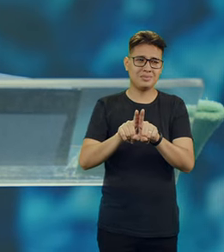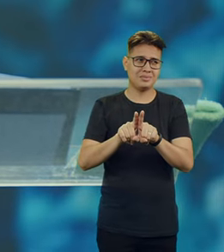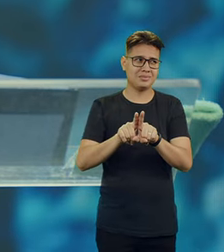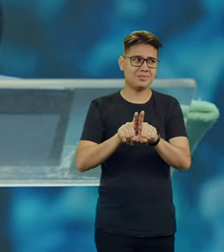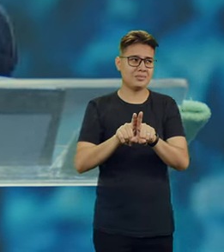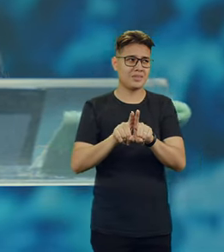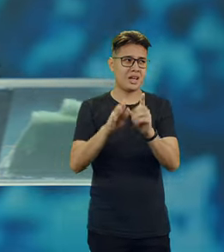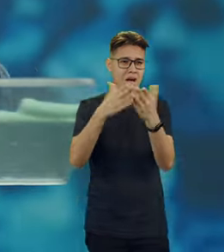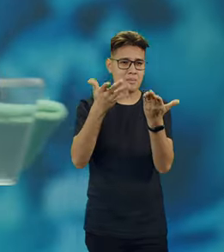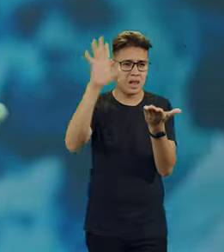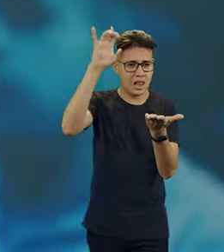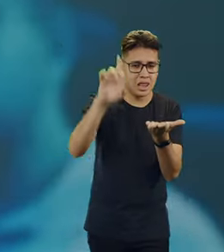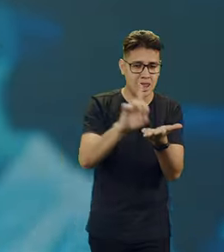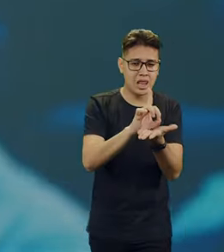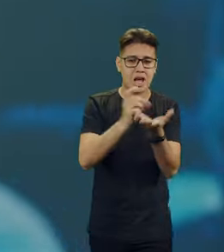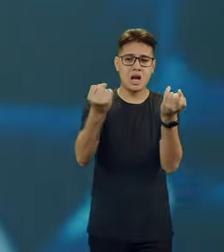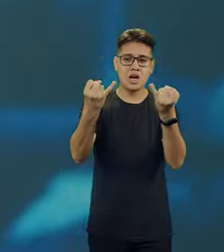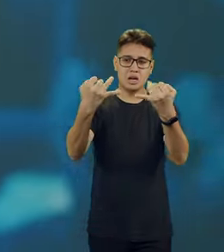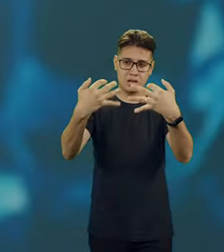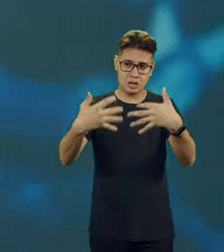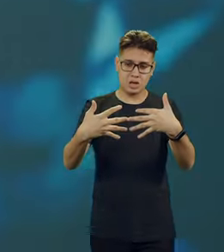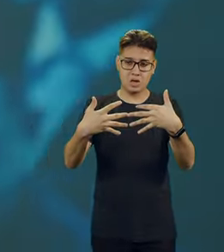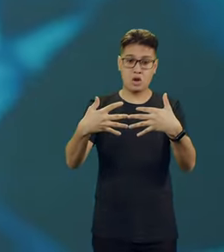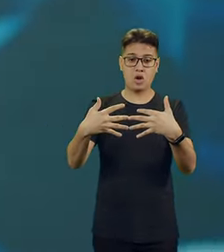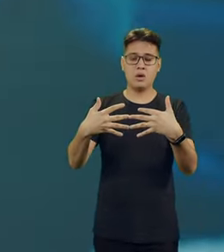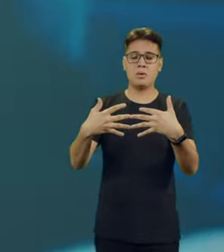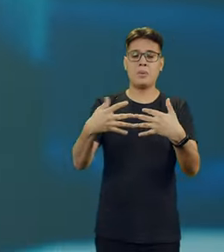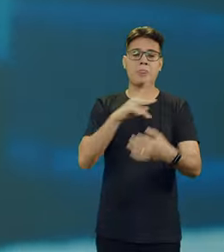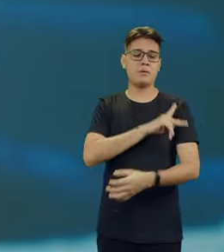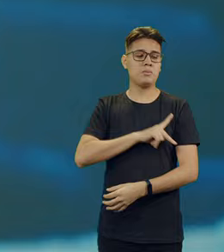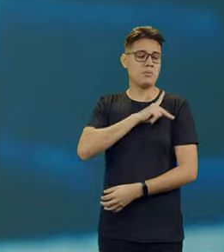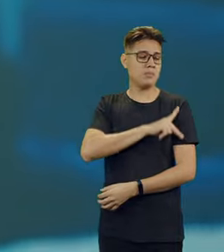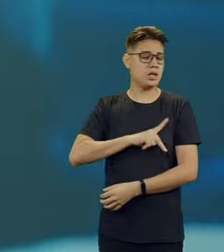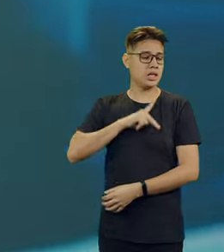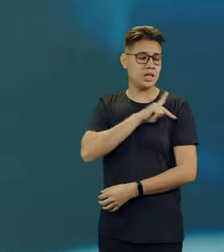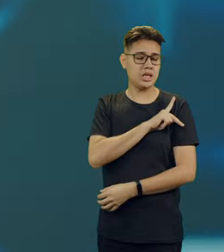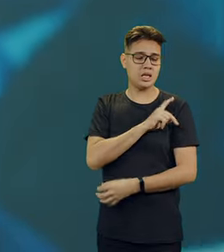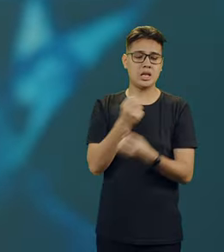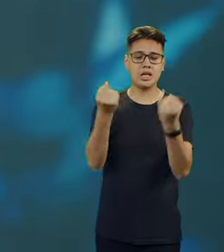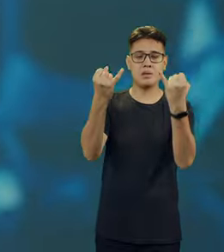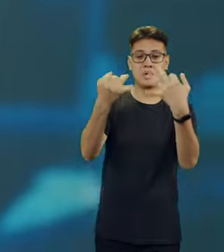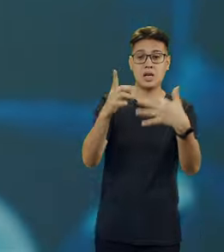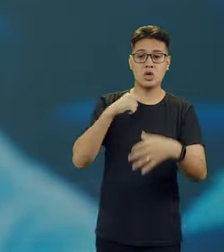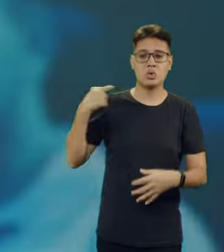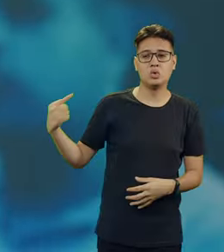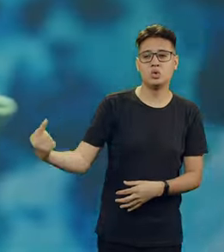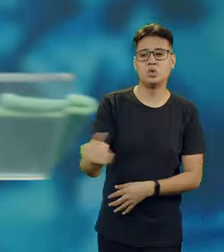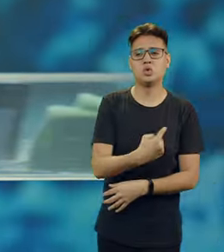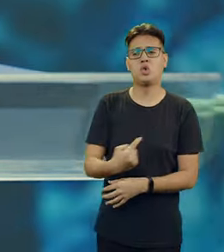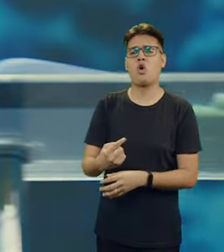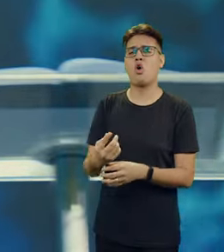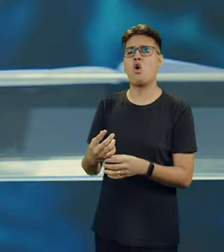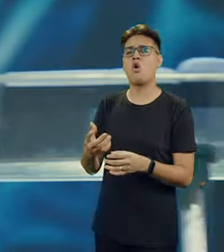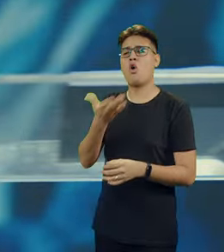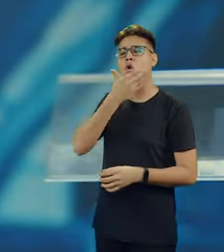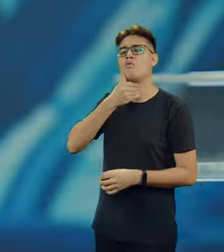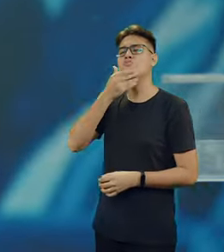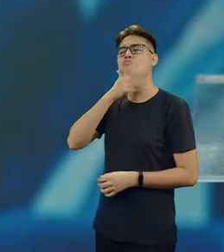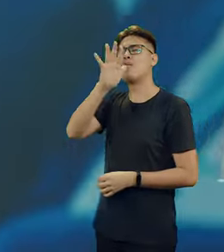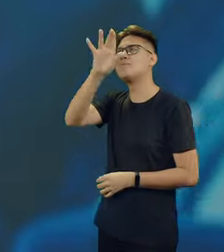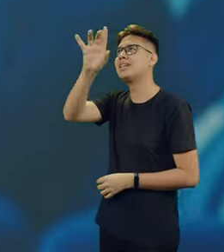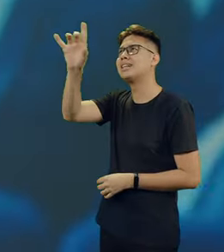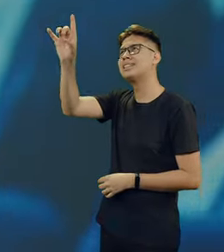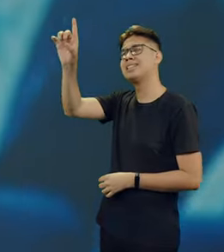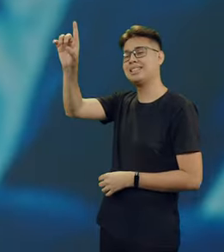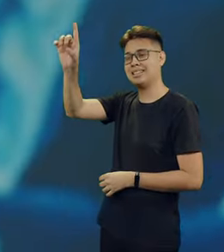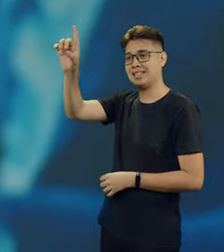A Bíblia Sagrada fala, o apóstolo Paulo fala, que nós, na qualidade de homens do reino, nós